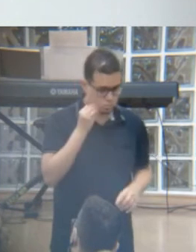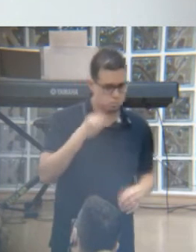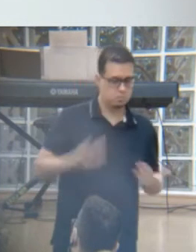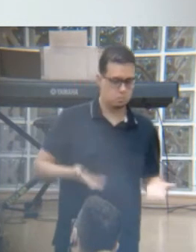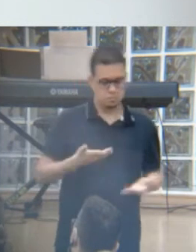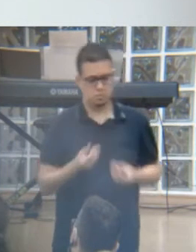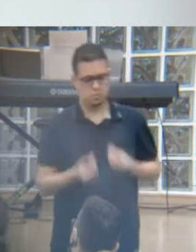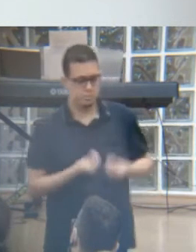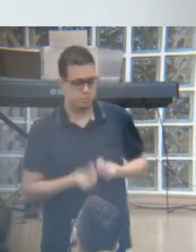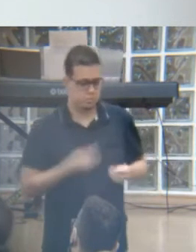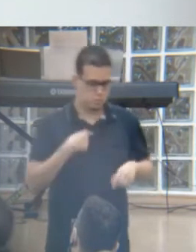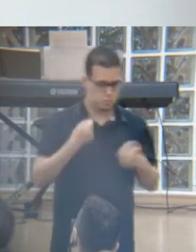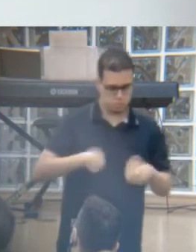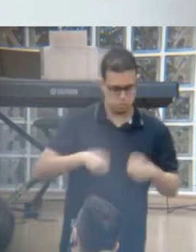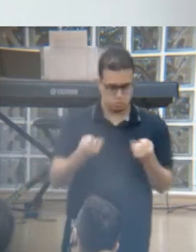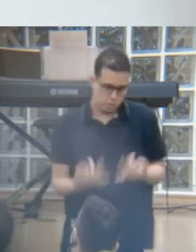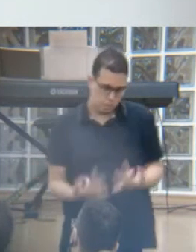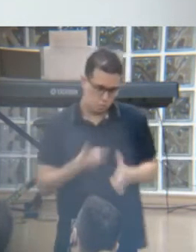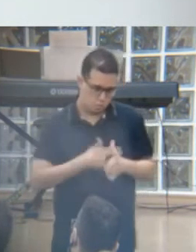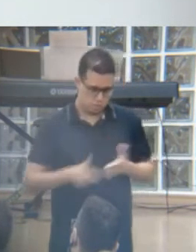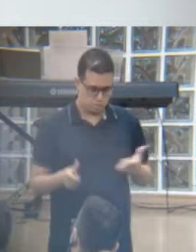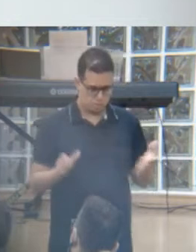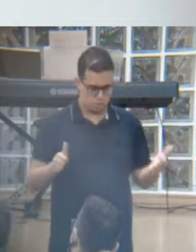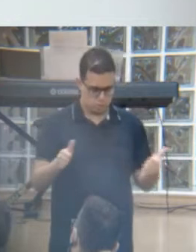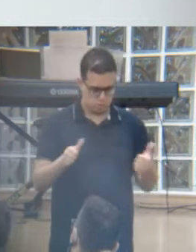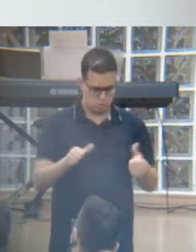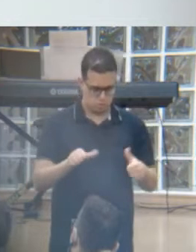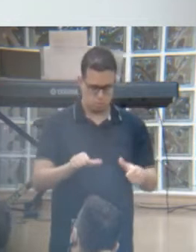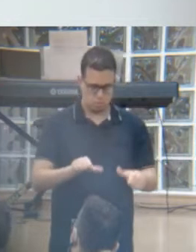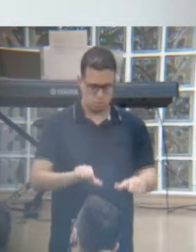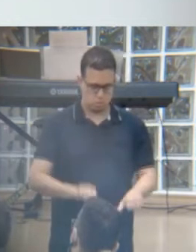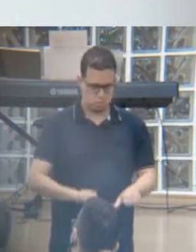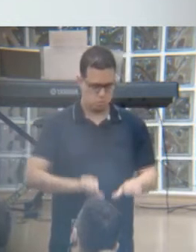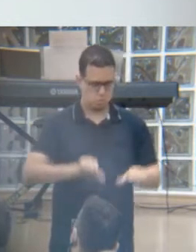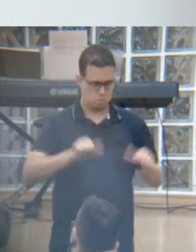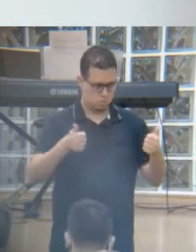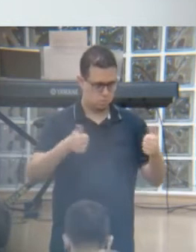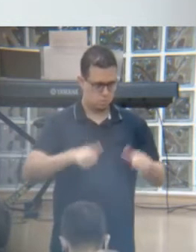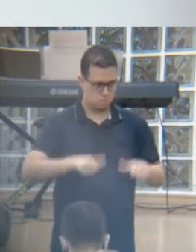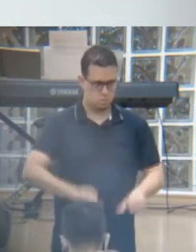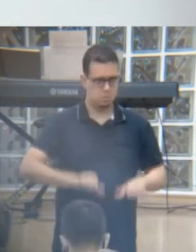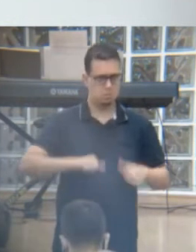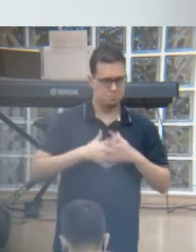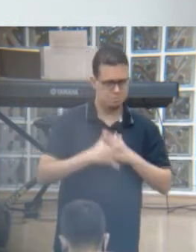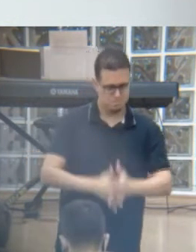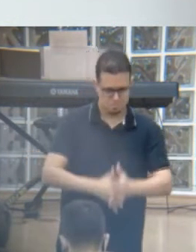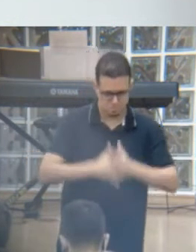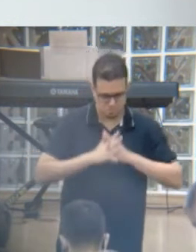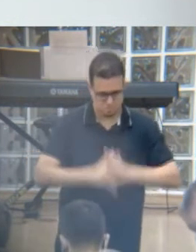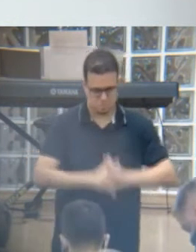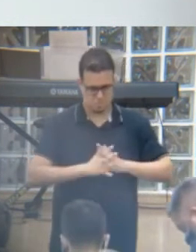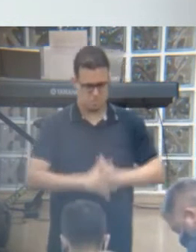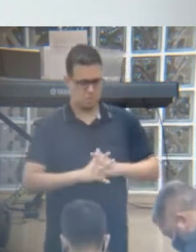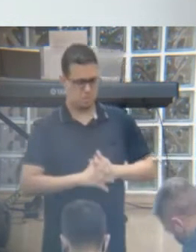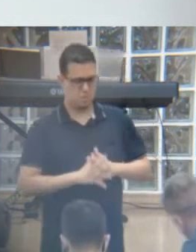da tal crise que estamos passando. Crise tremenda, terrível. Uma